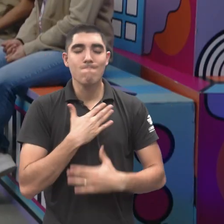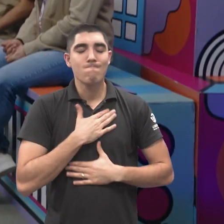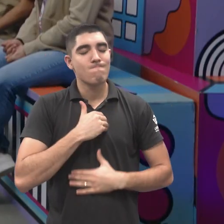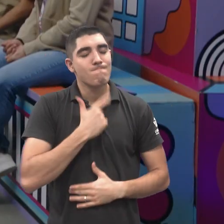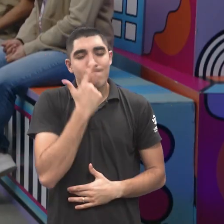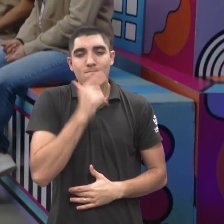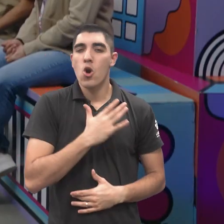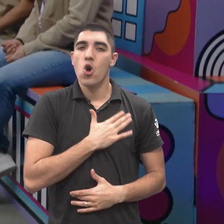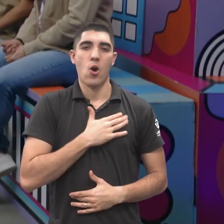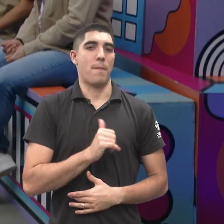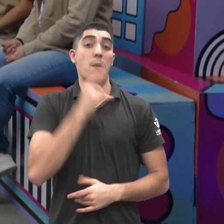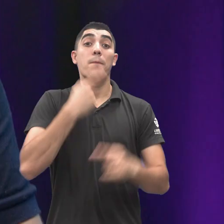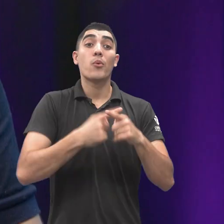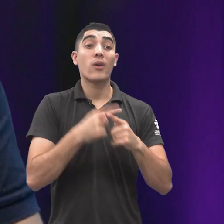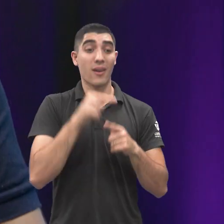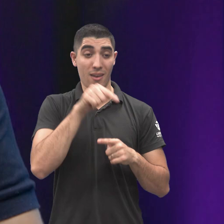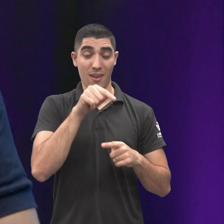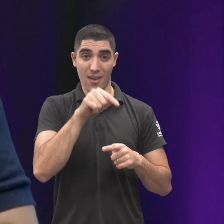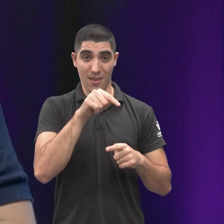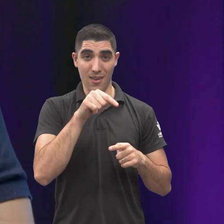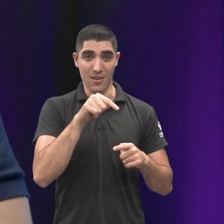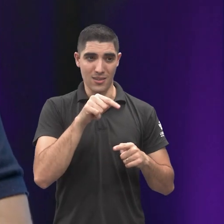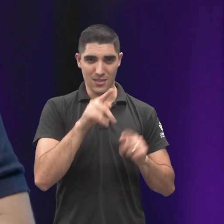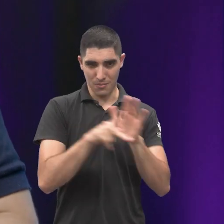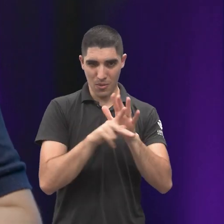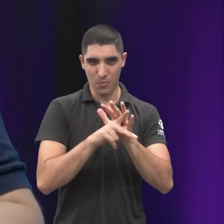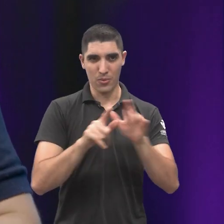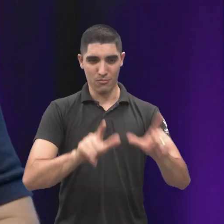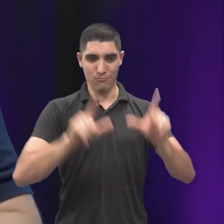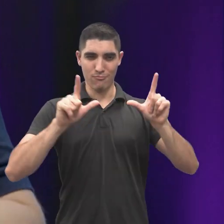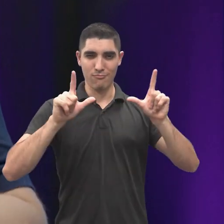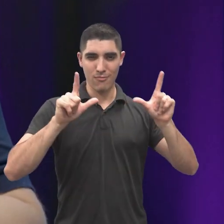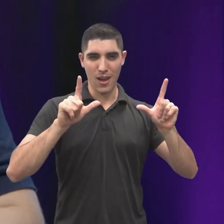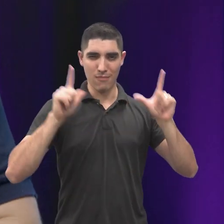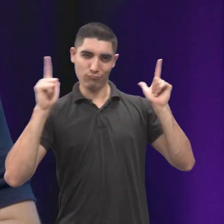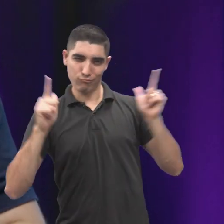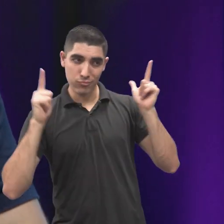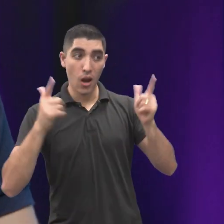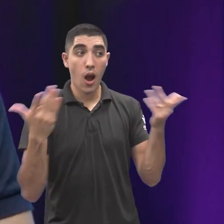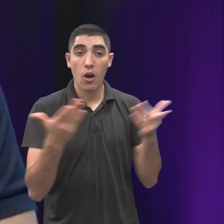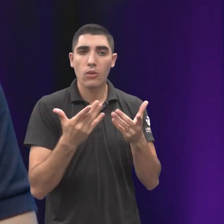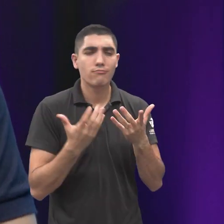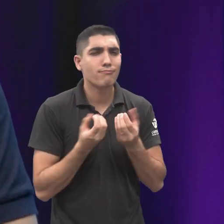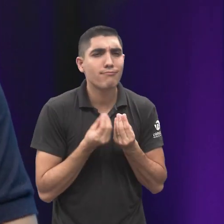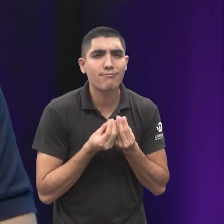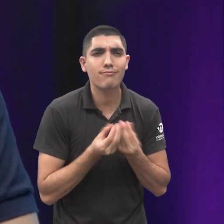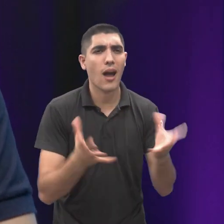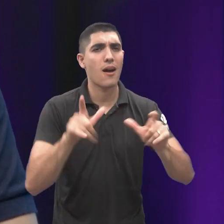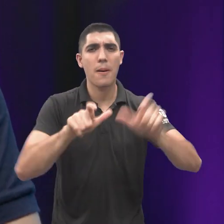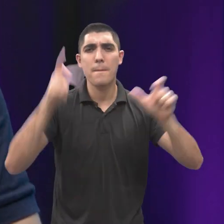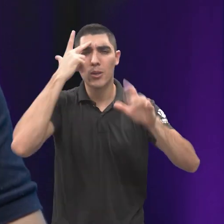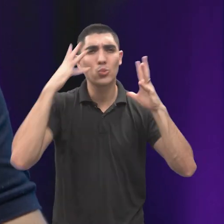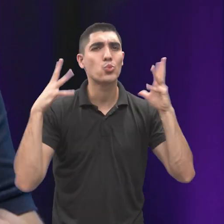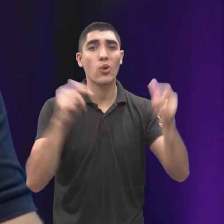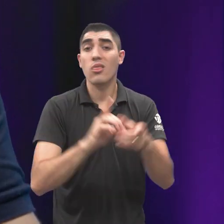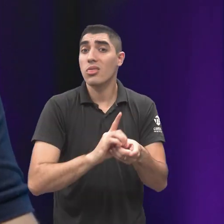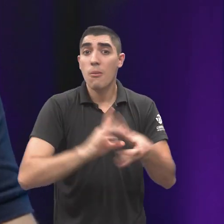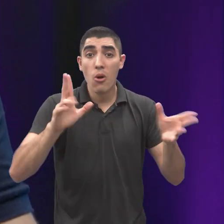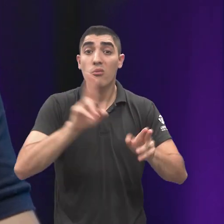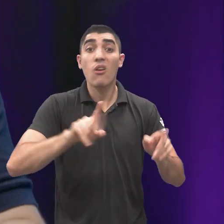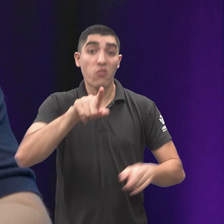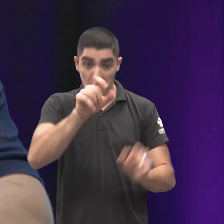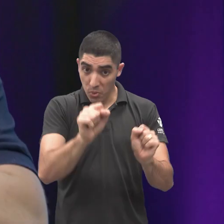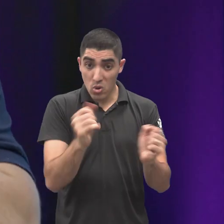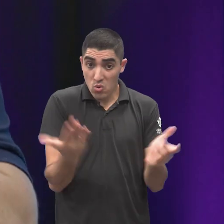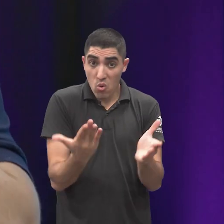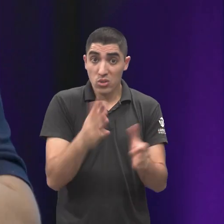Porque eu vejo que a inteligência artificial ela democratizou o acesso à informação. Então, hoje, você pode ser um grande